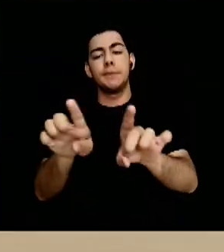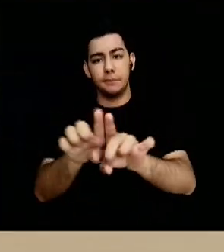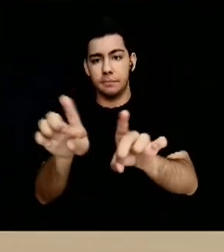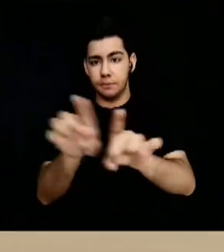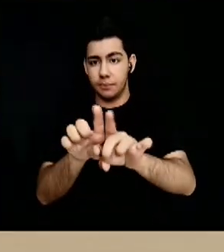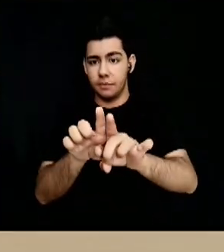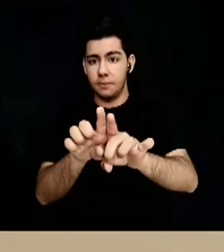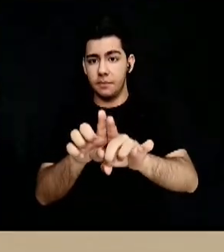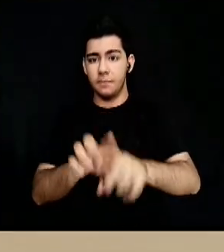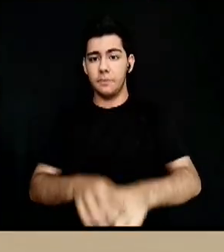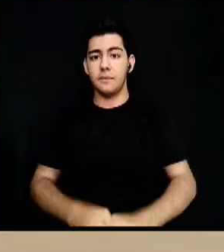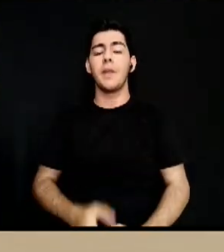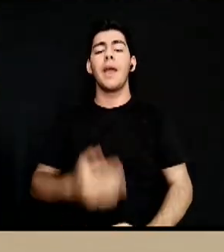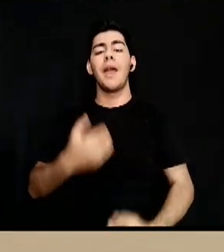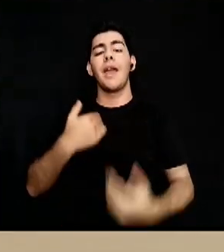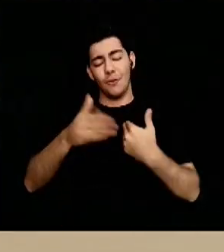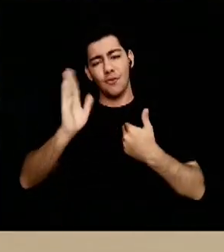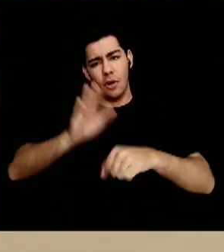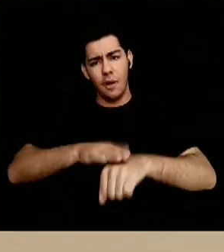né?